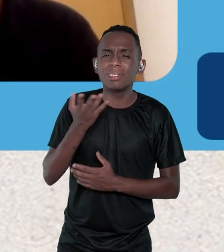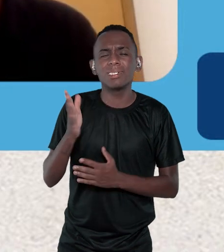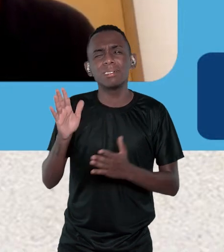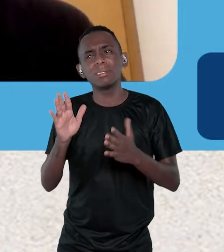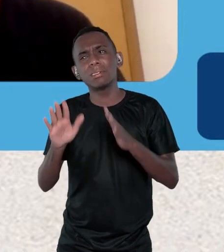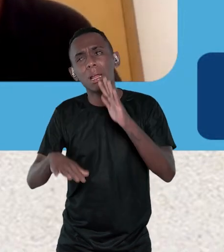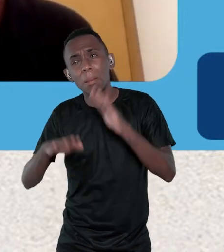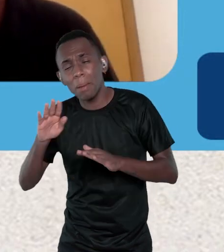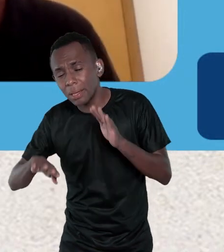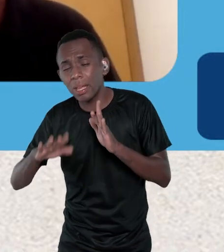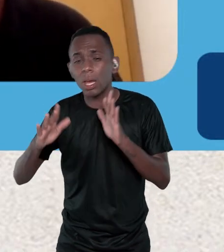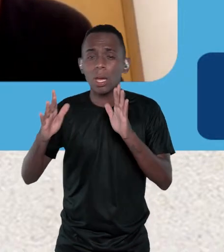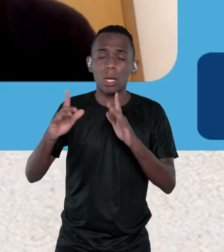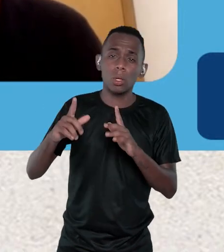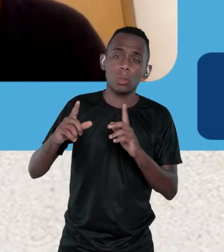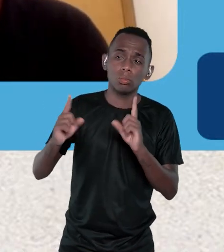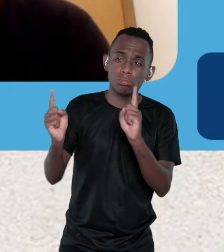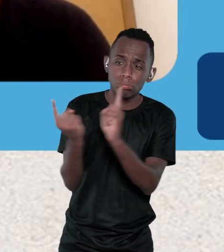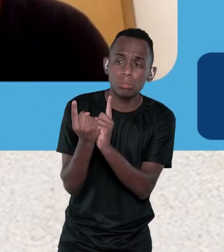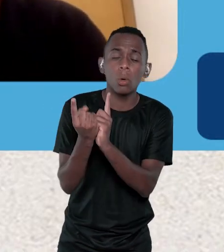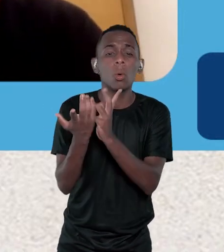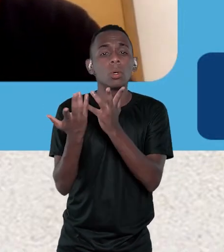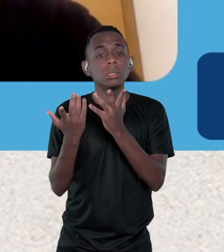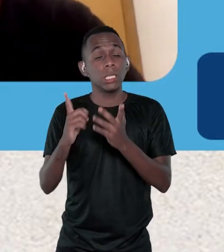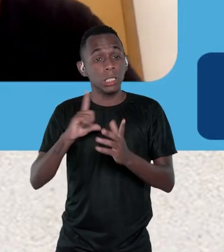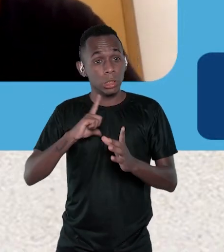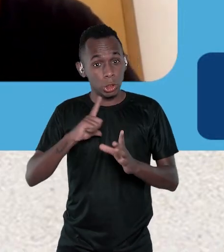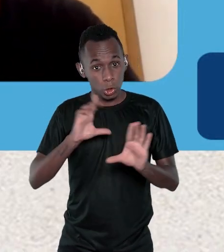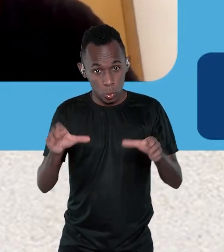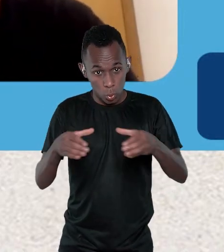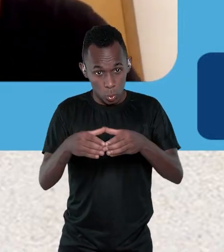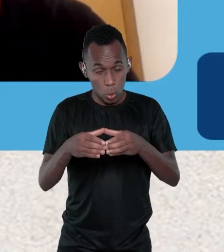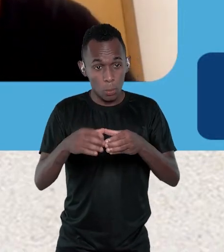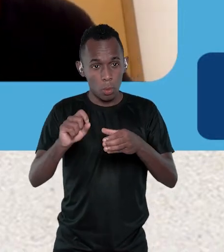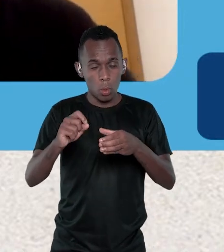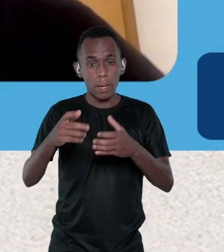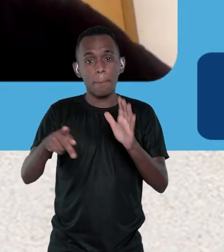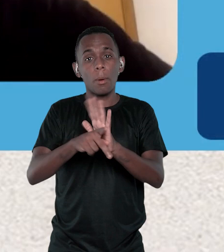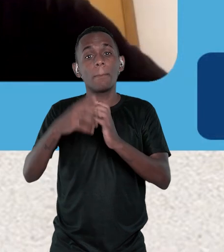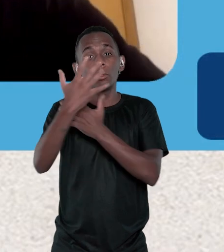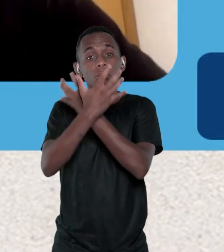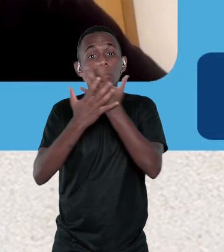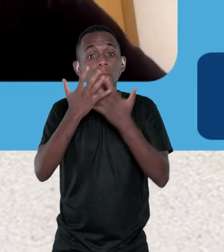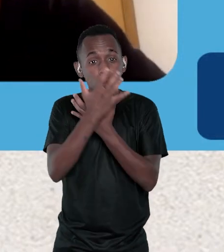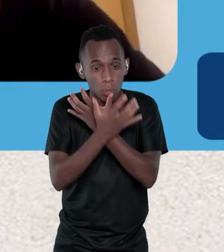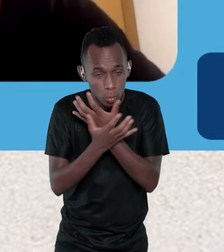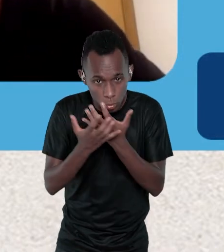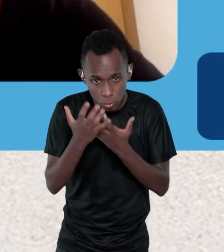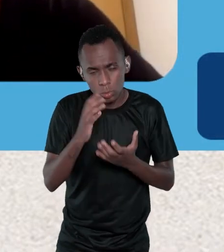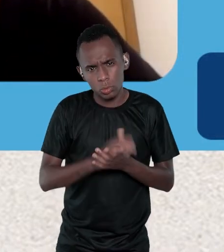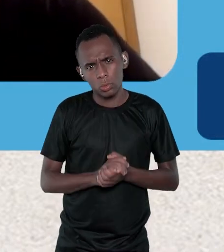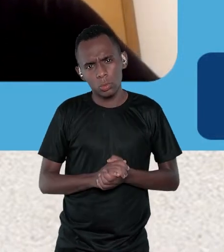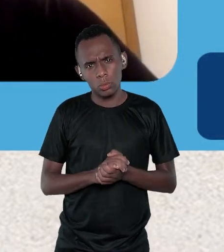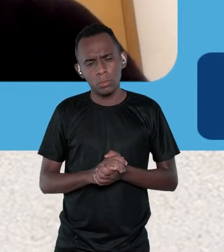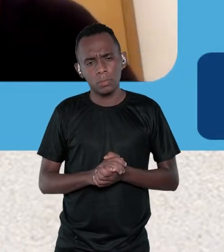conheceu, a gente se via de vez em quando, e aí ele tinha um grupo de